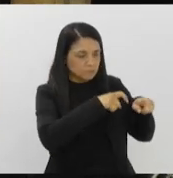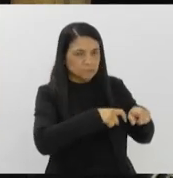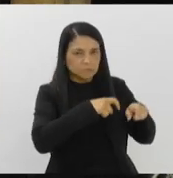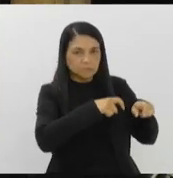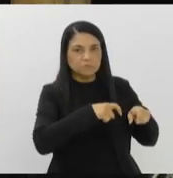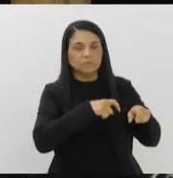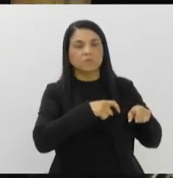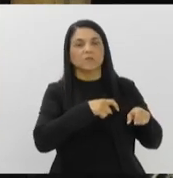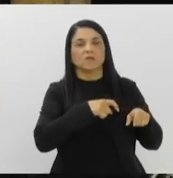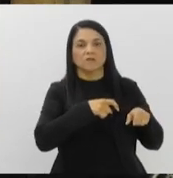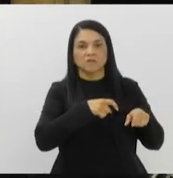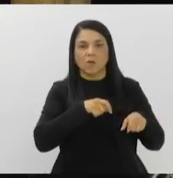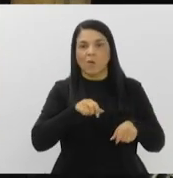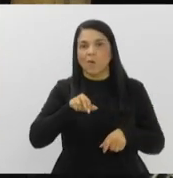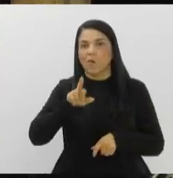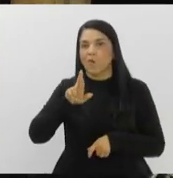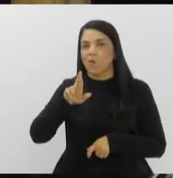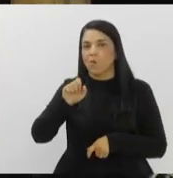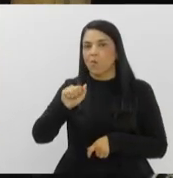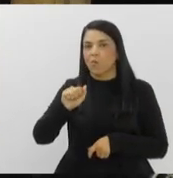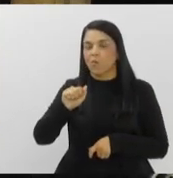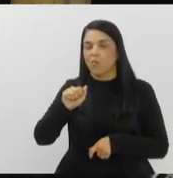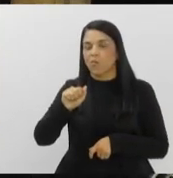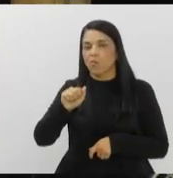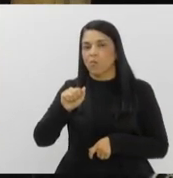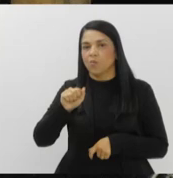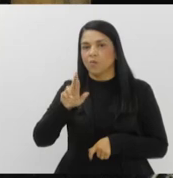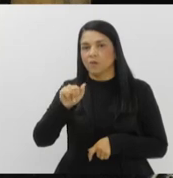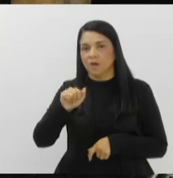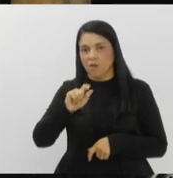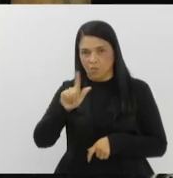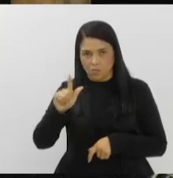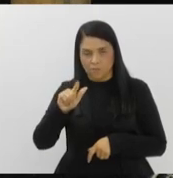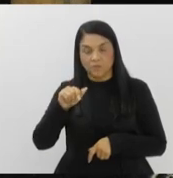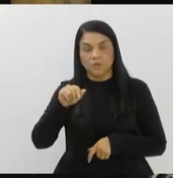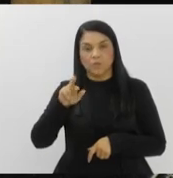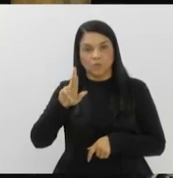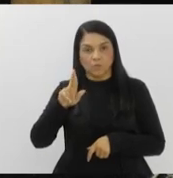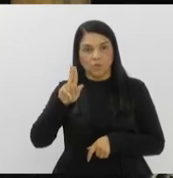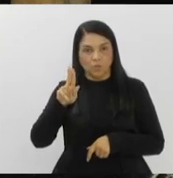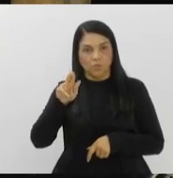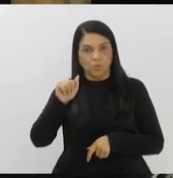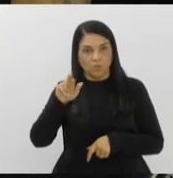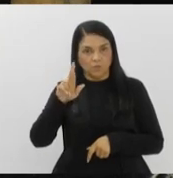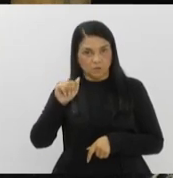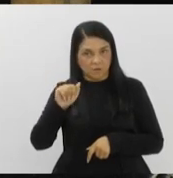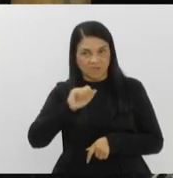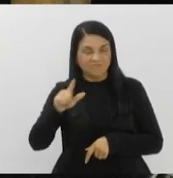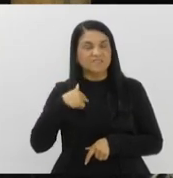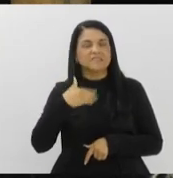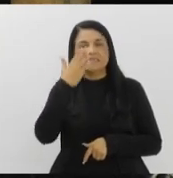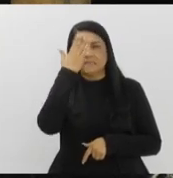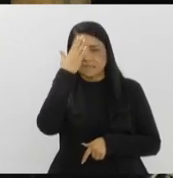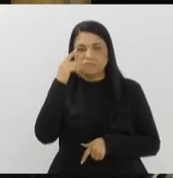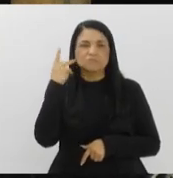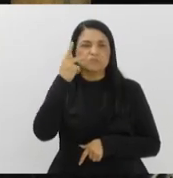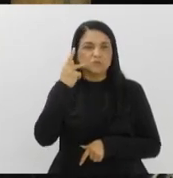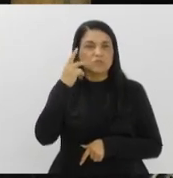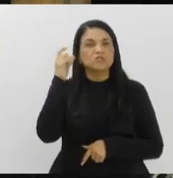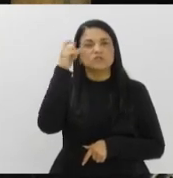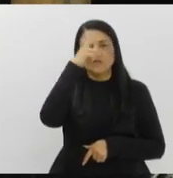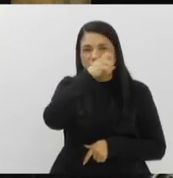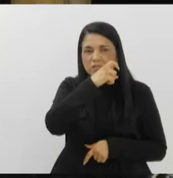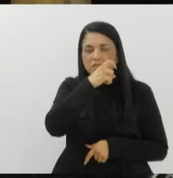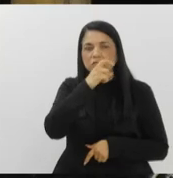isso na pele, né? Mas porque a gente sabe que as políticas demoram muito de chegar para a gente. Então,